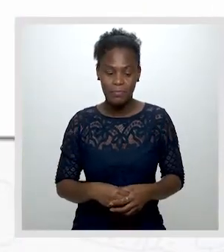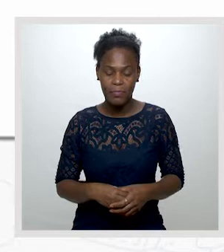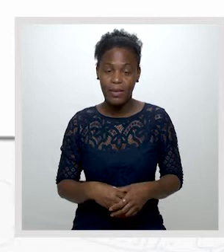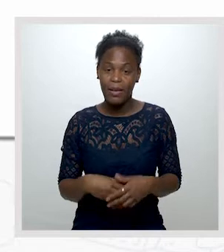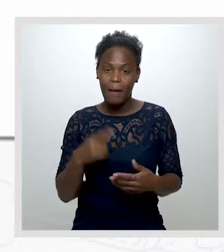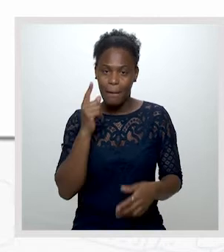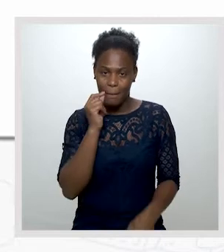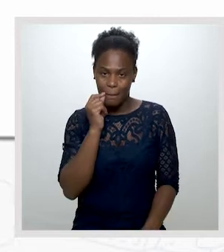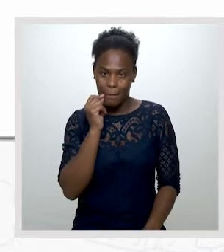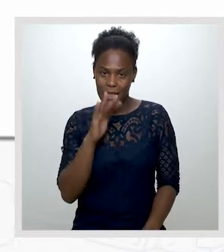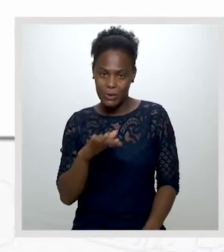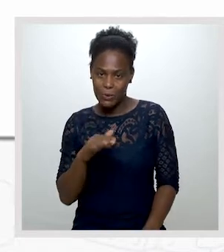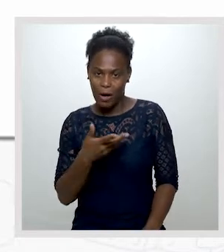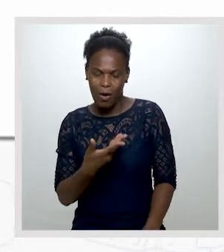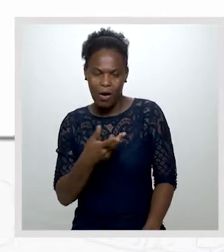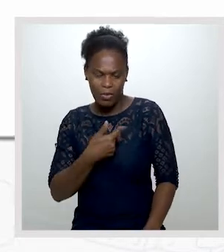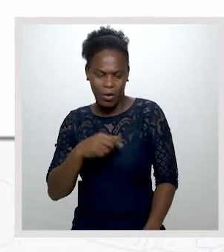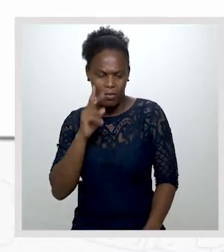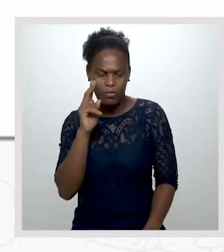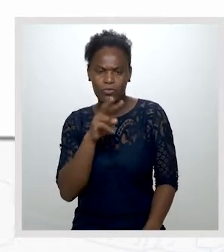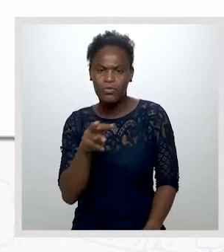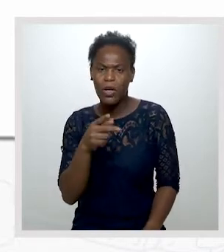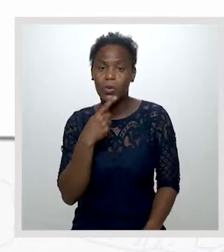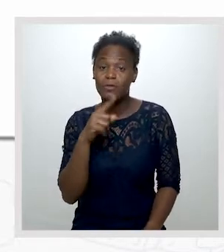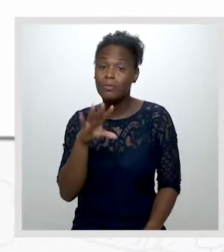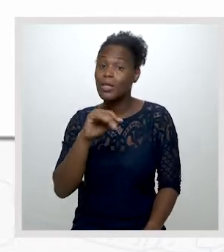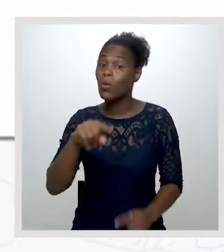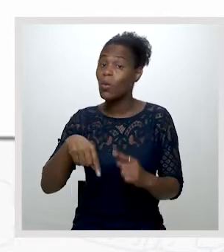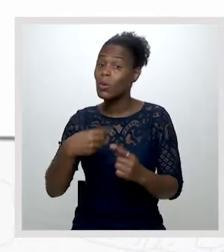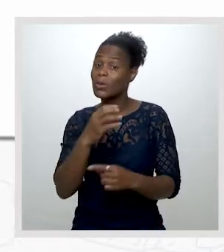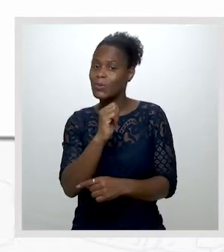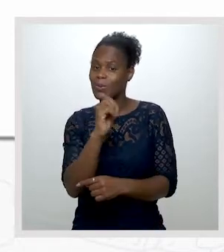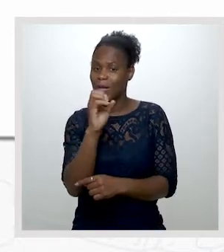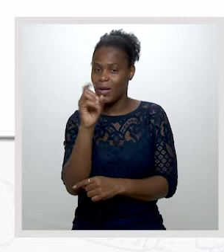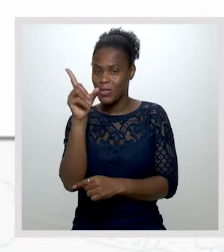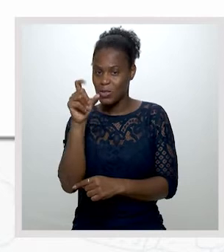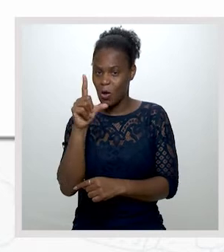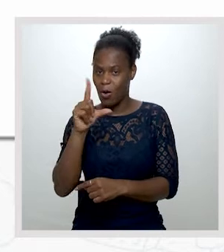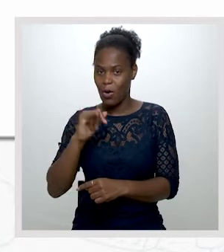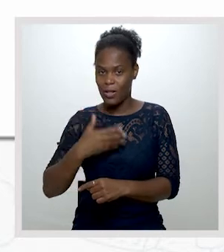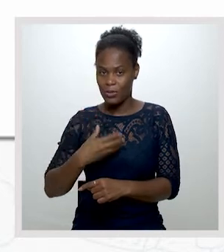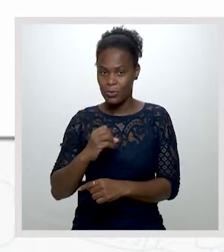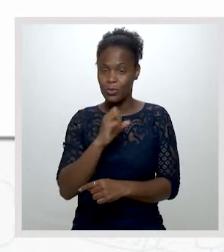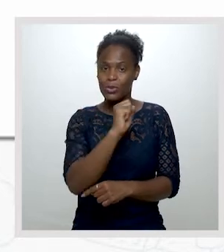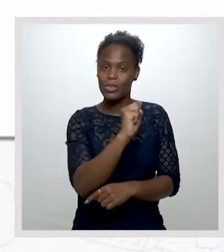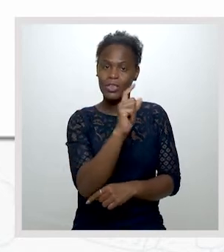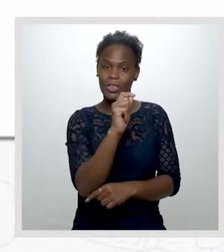Meninos, vamos observar mais um sólido geométrico. Observem.